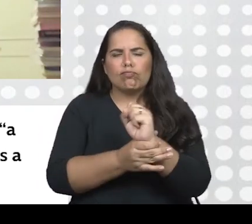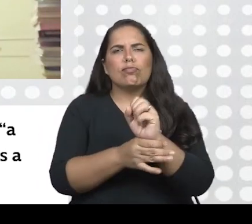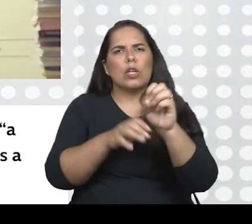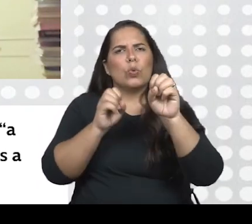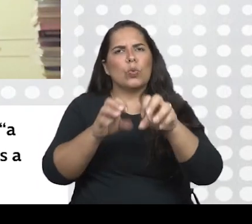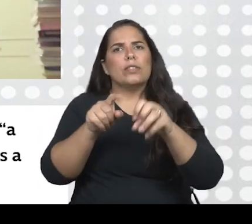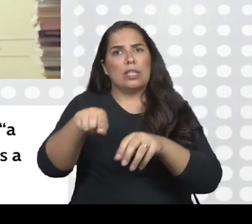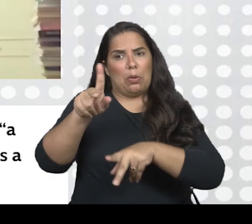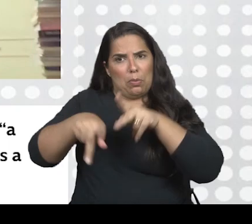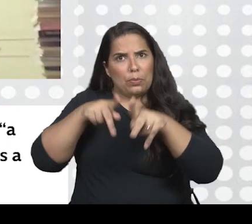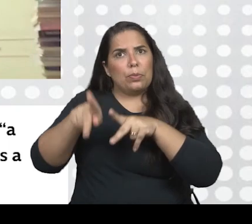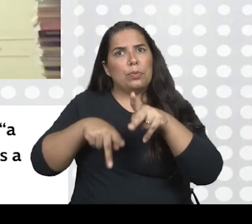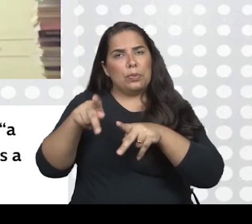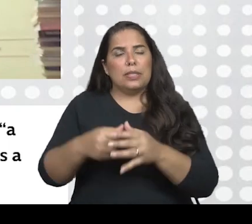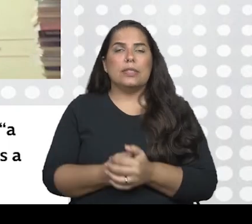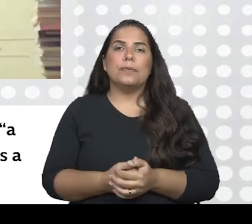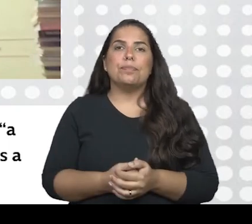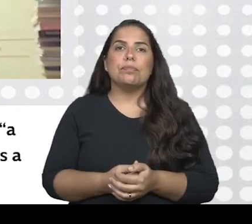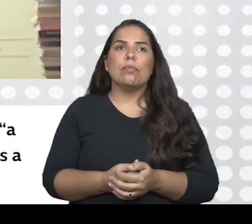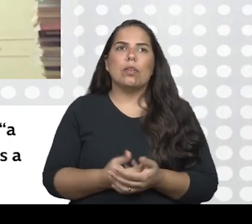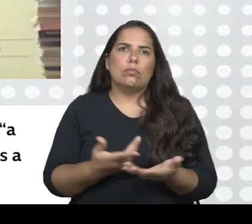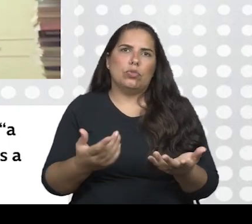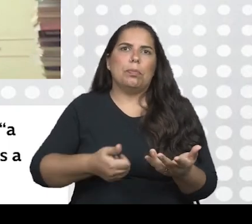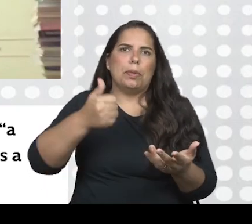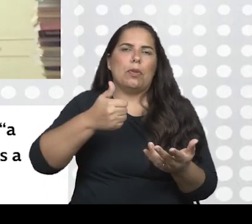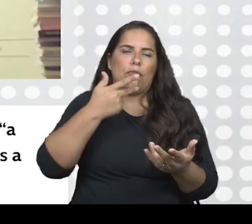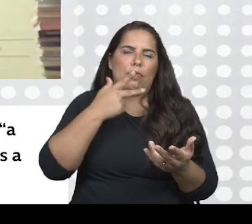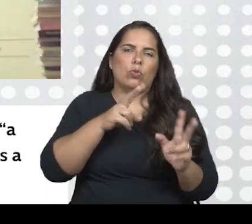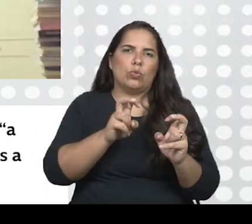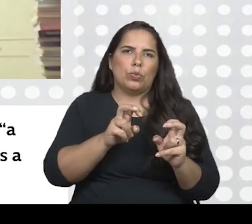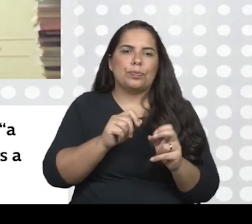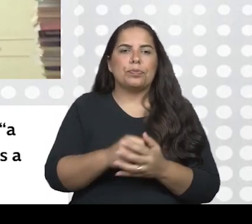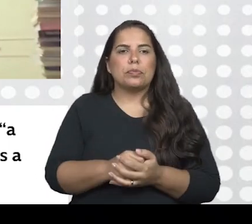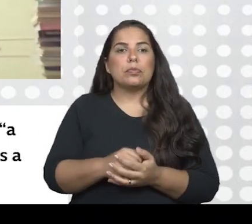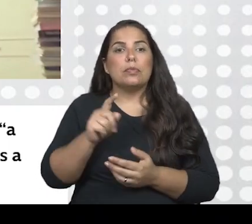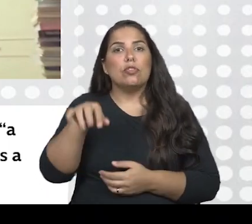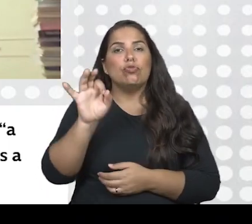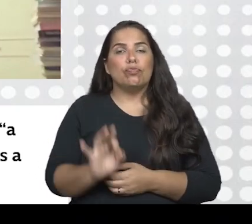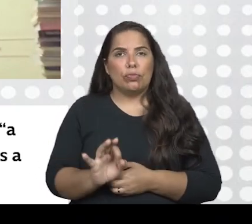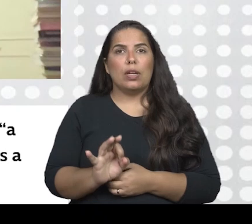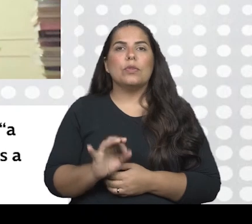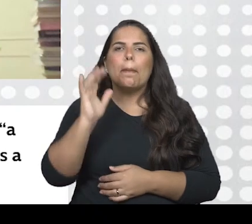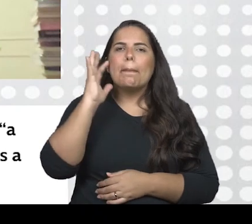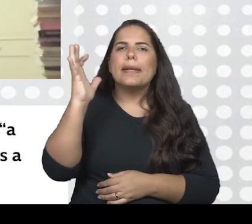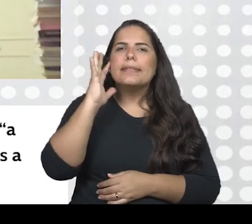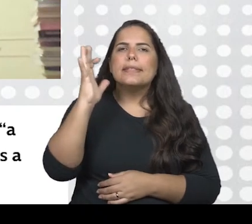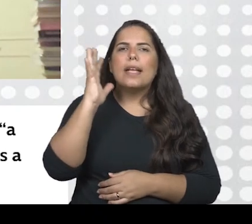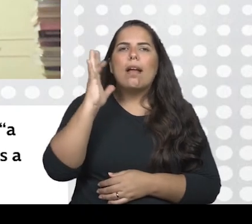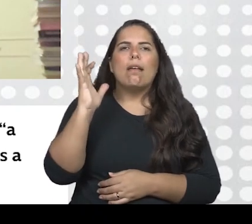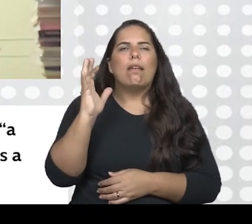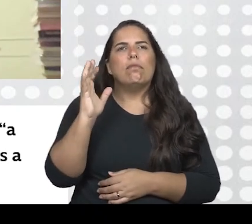direito educacional dessa população. Um dos primeiros aspectos que eu destaco é, de fato,